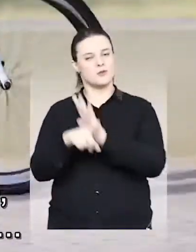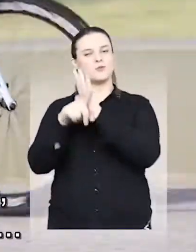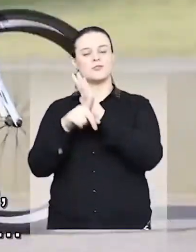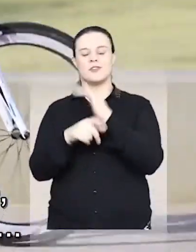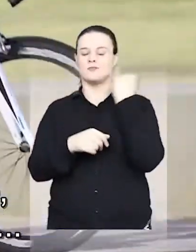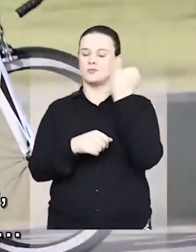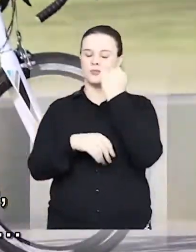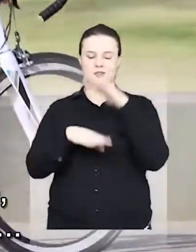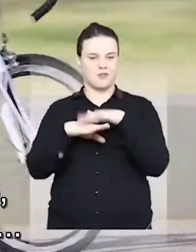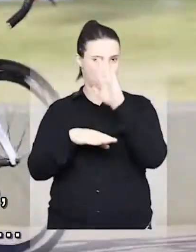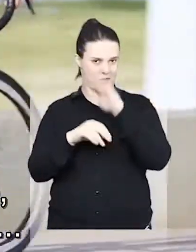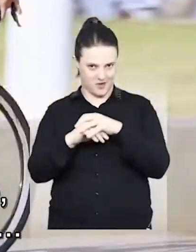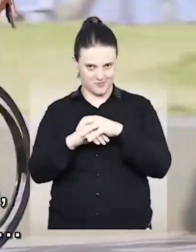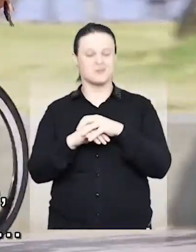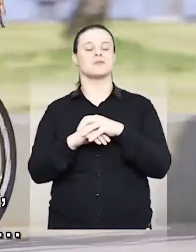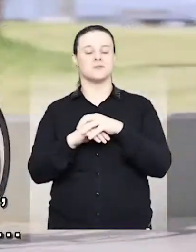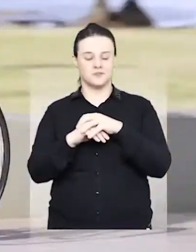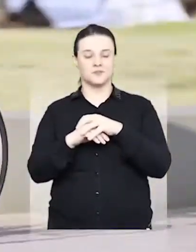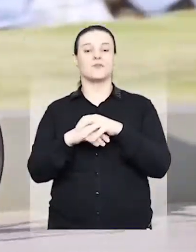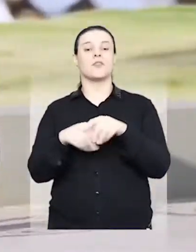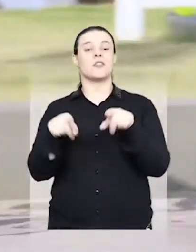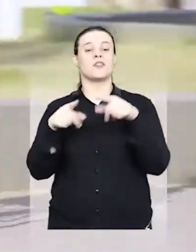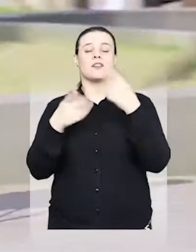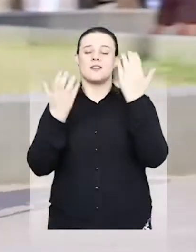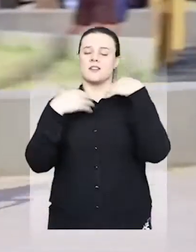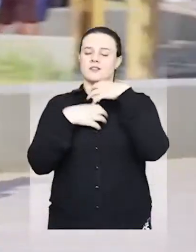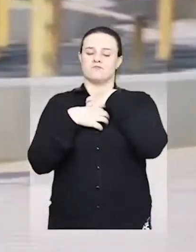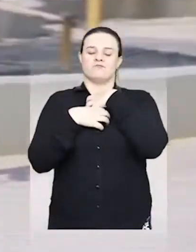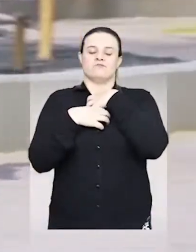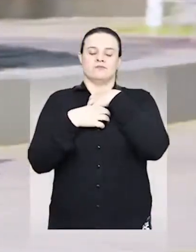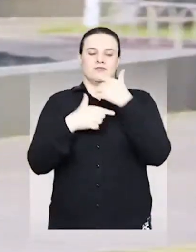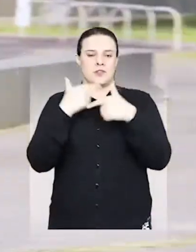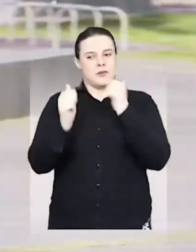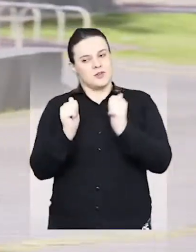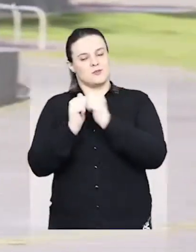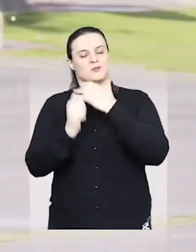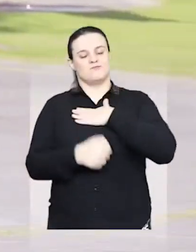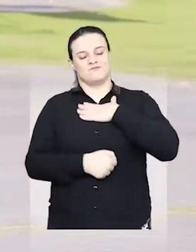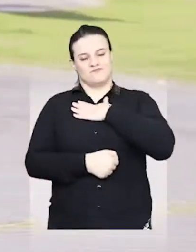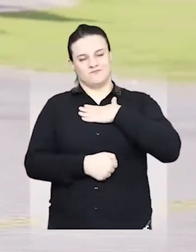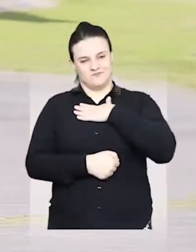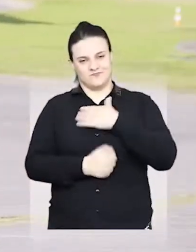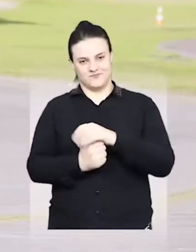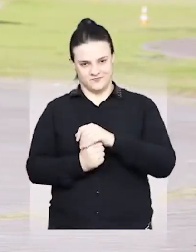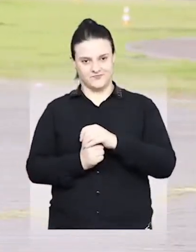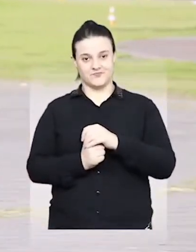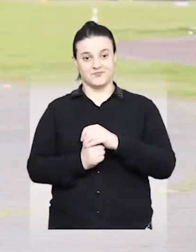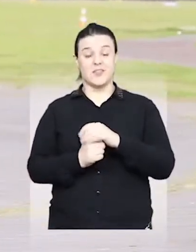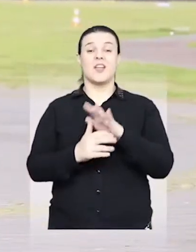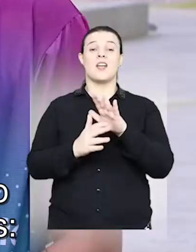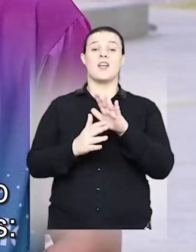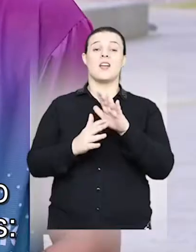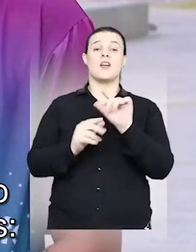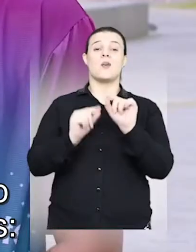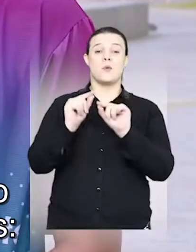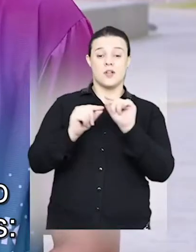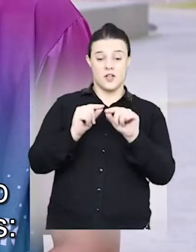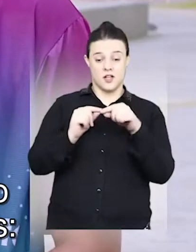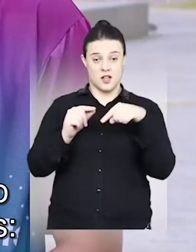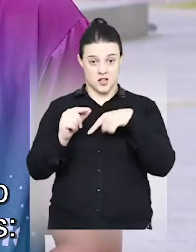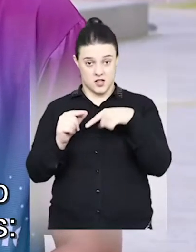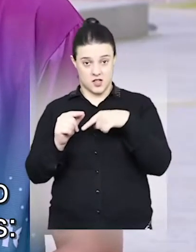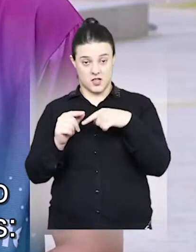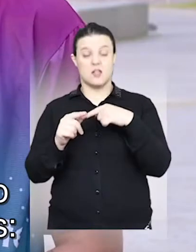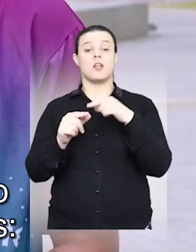que para mim é o mais importante, e muito gratificante para mim trabalhar com essa turminha. Fábio. O Ironman é